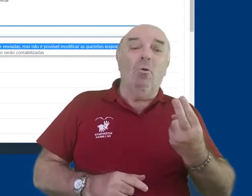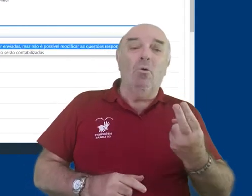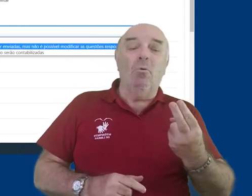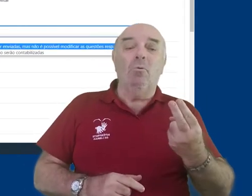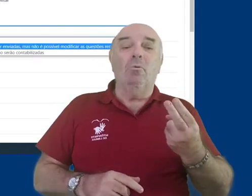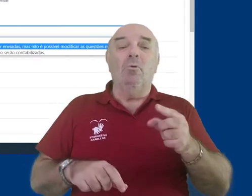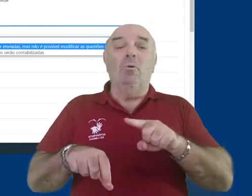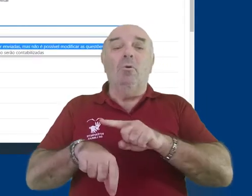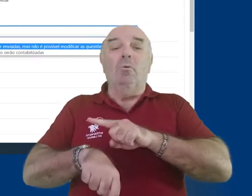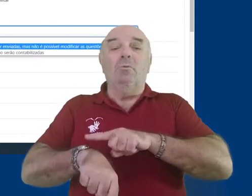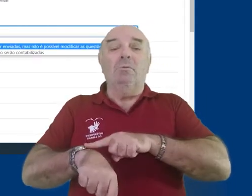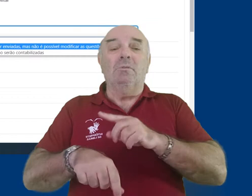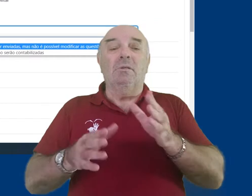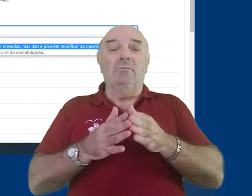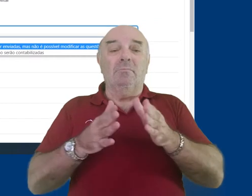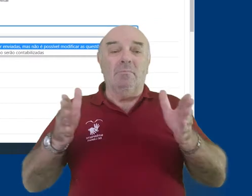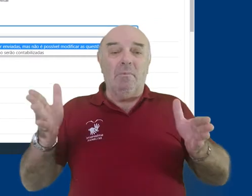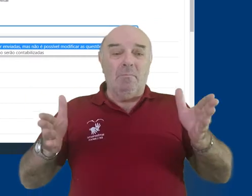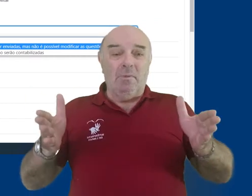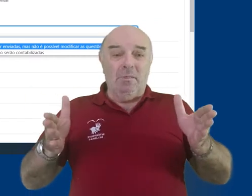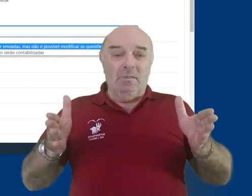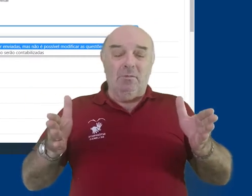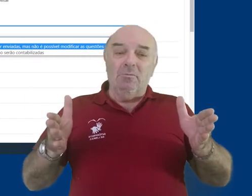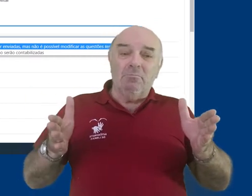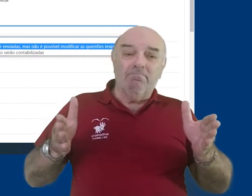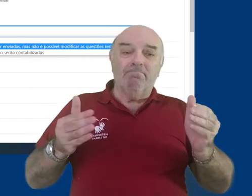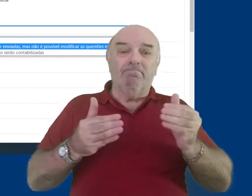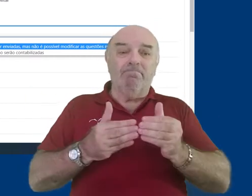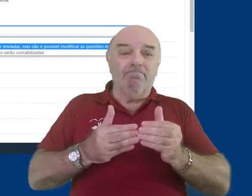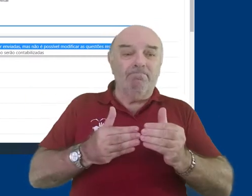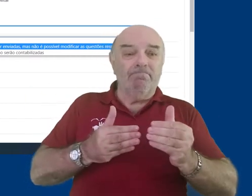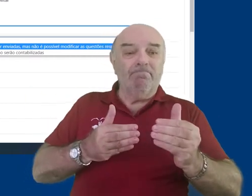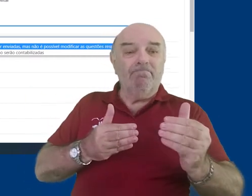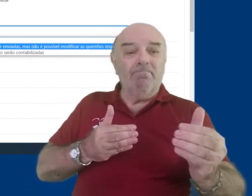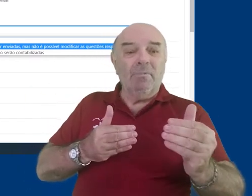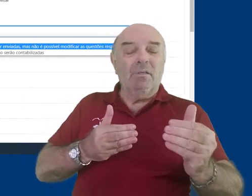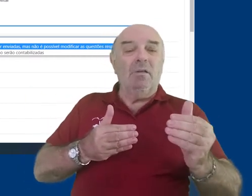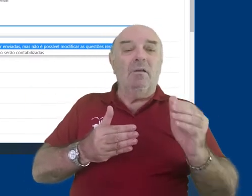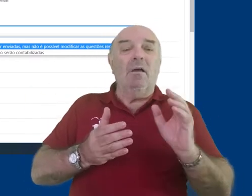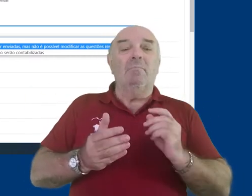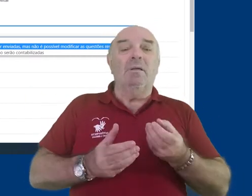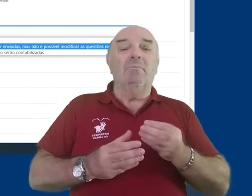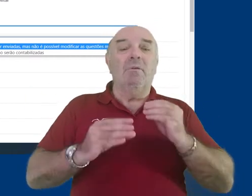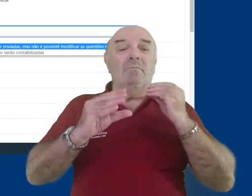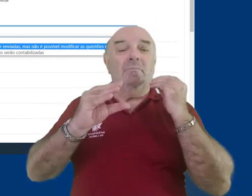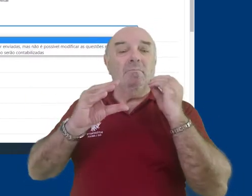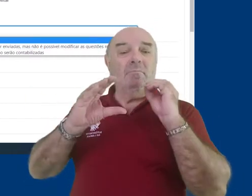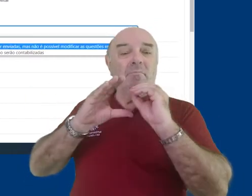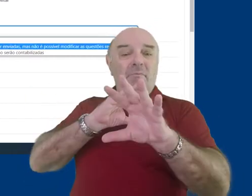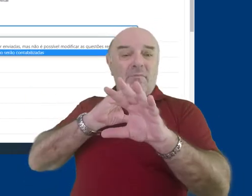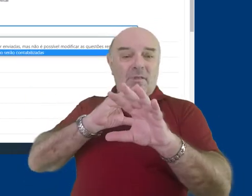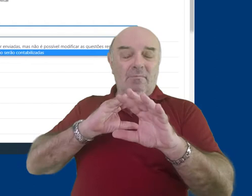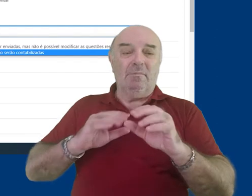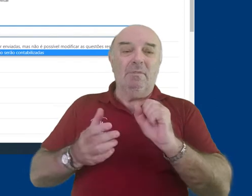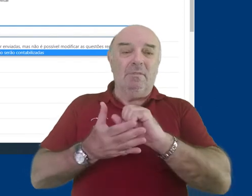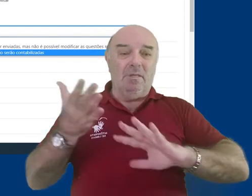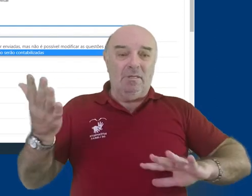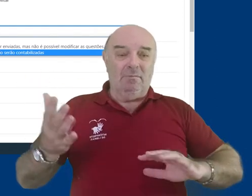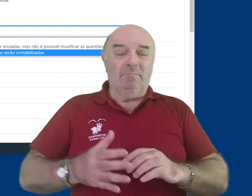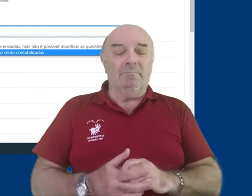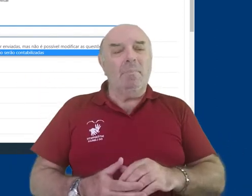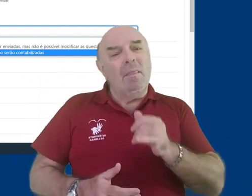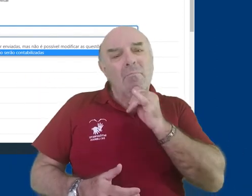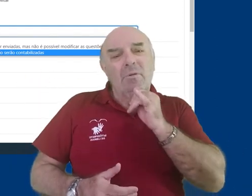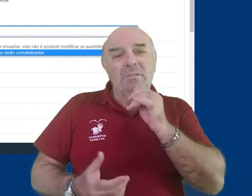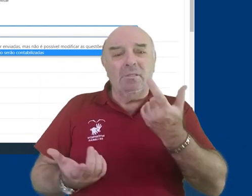ou existe um período de carência onde o usuário ainda vai poder enviar a tarefa. Vamos manter,